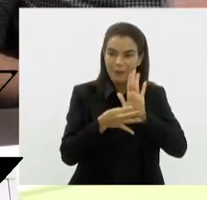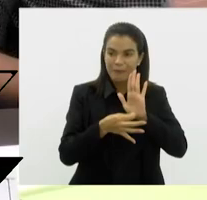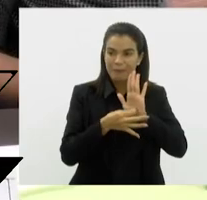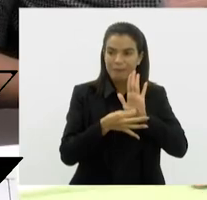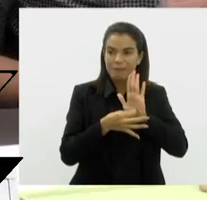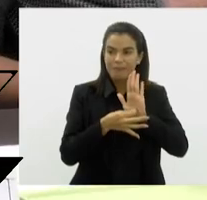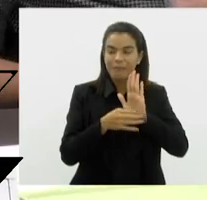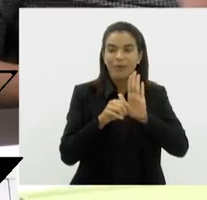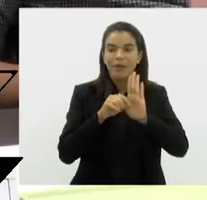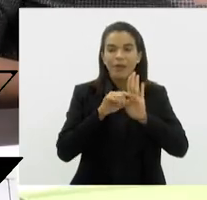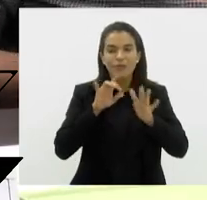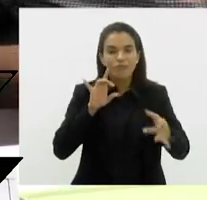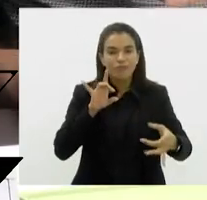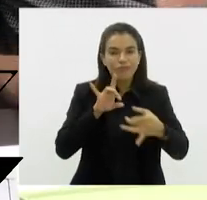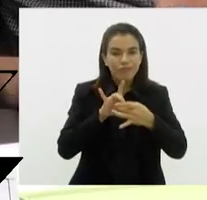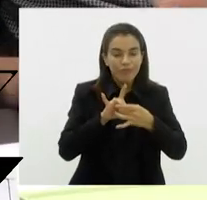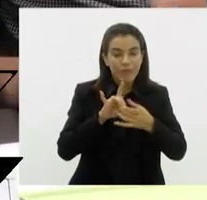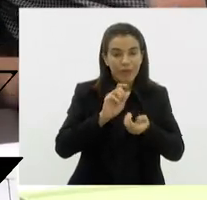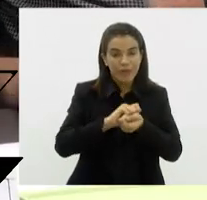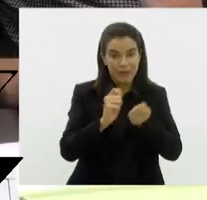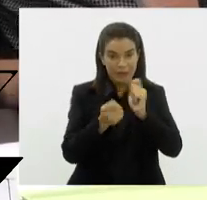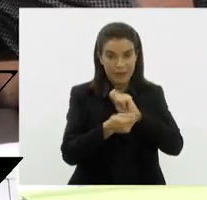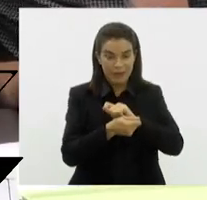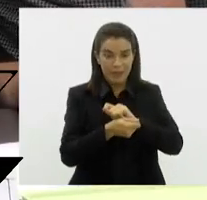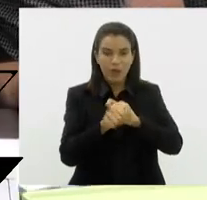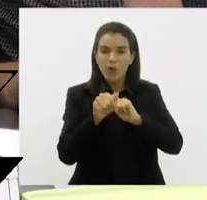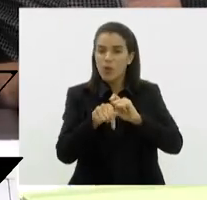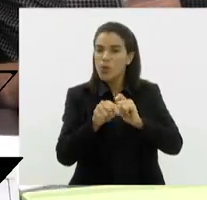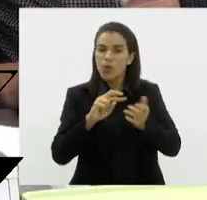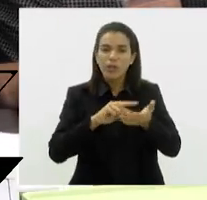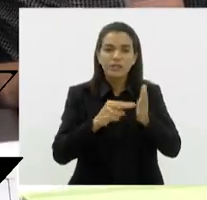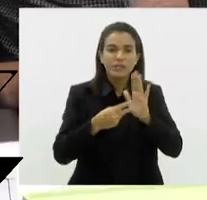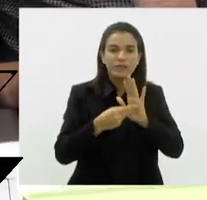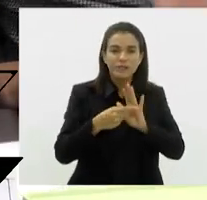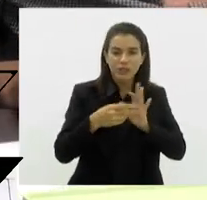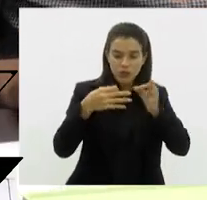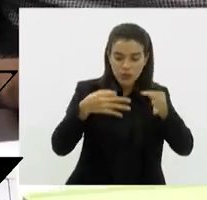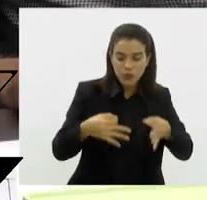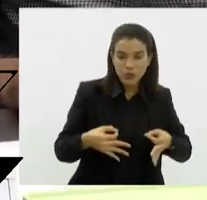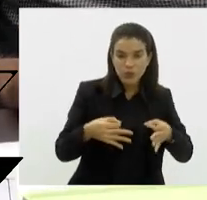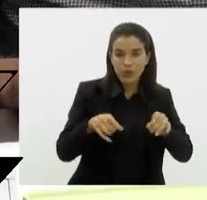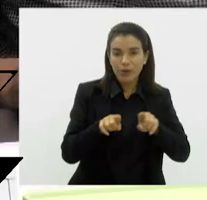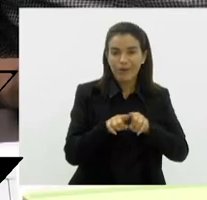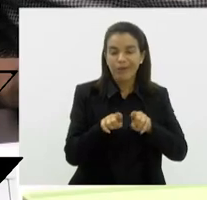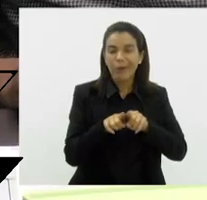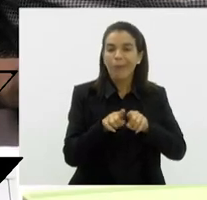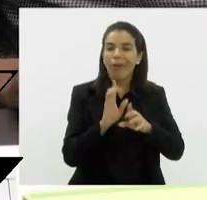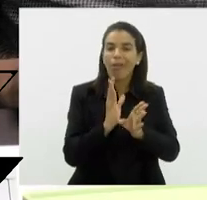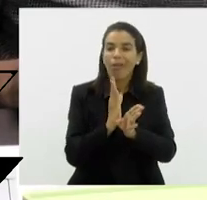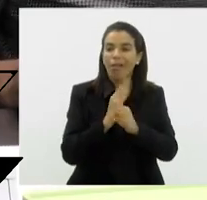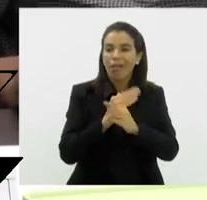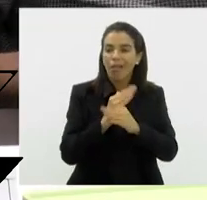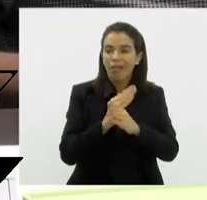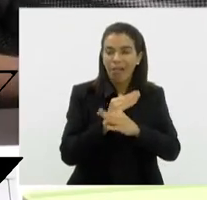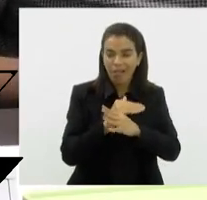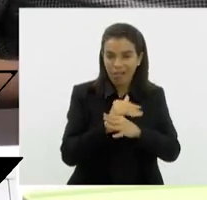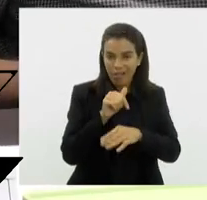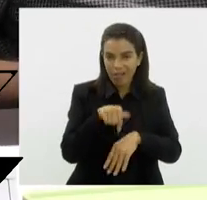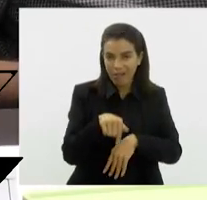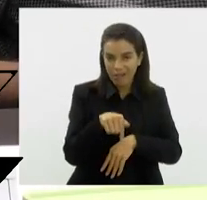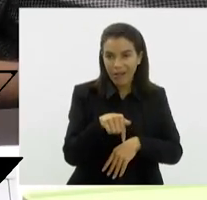é no sentido de adequar o que é justo e o que afrouxa demasiadamente